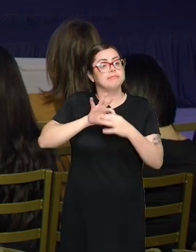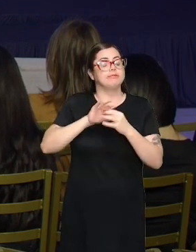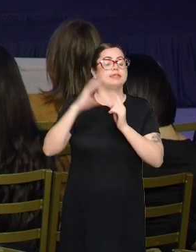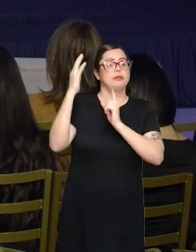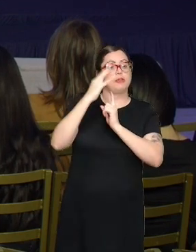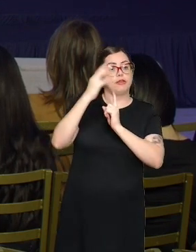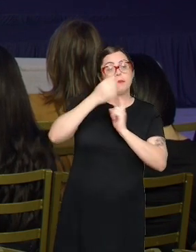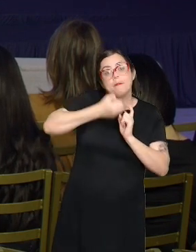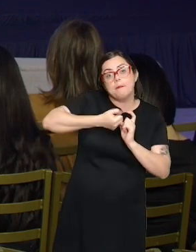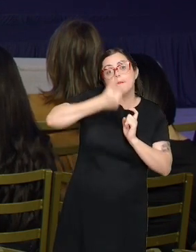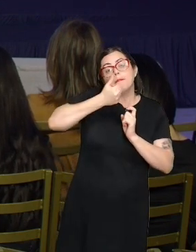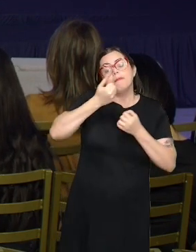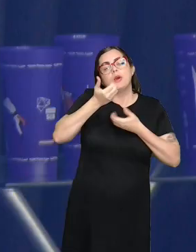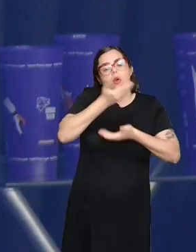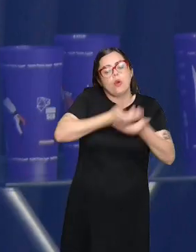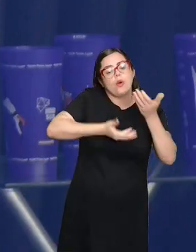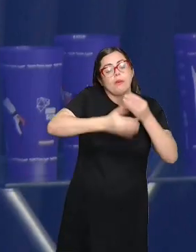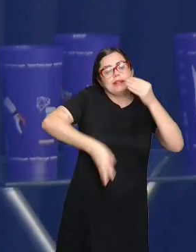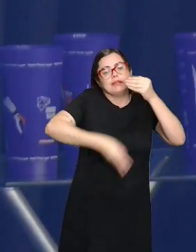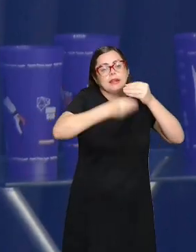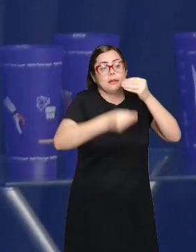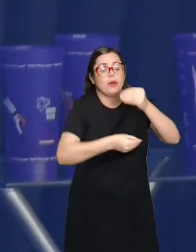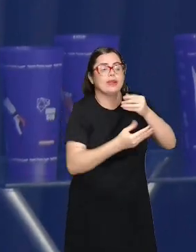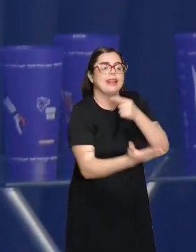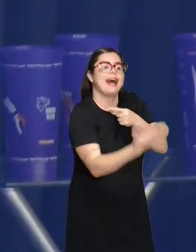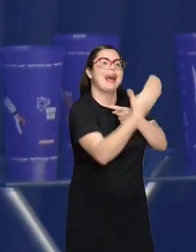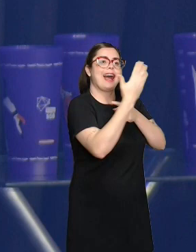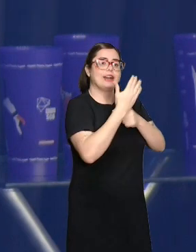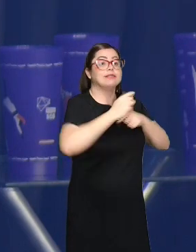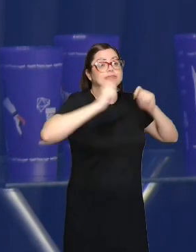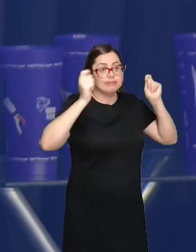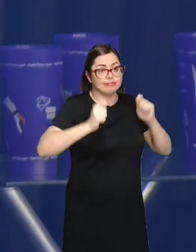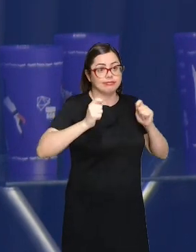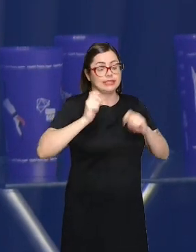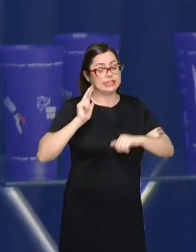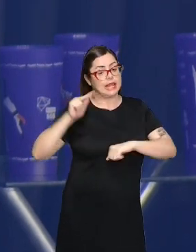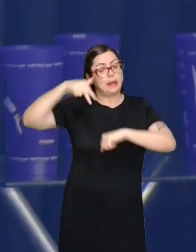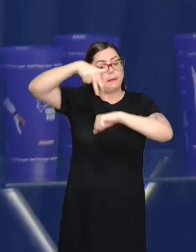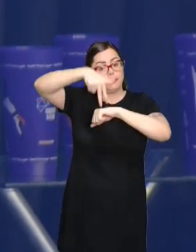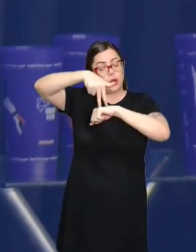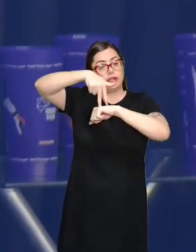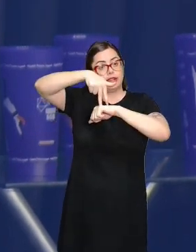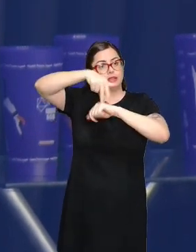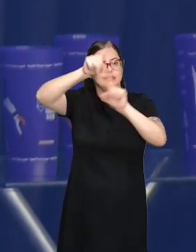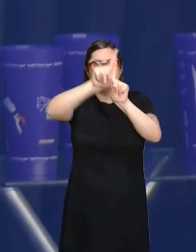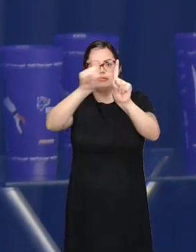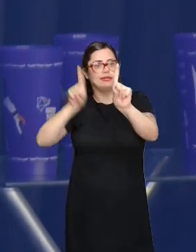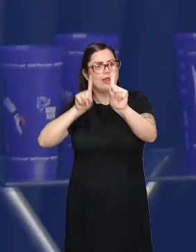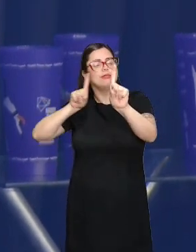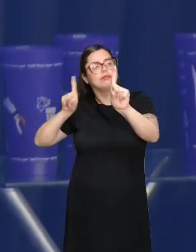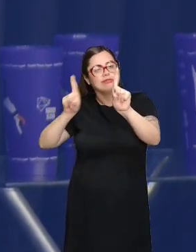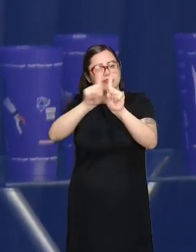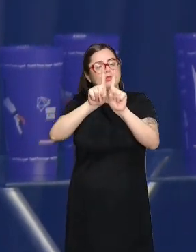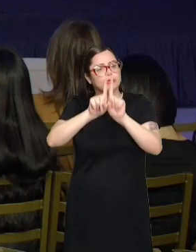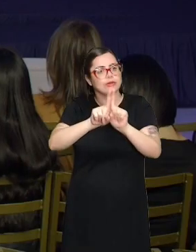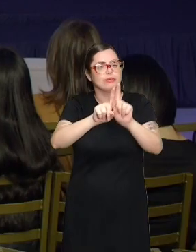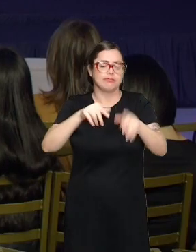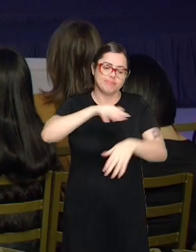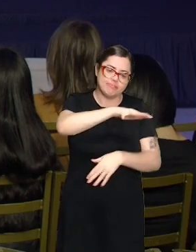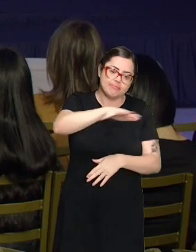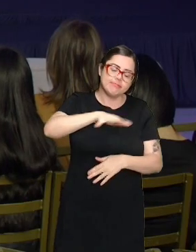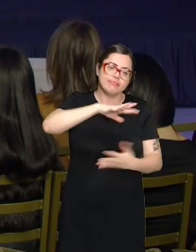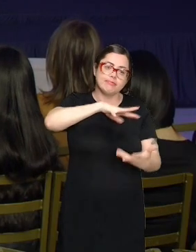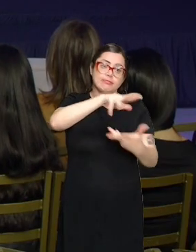que ele seja ainda mais favorável e que a gente consiga realmente ser protagonista dessa situação, desse cenário todo.